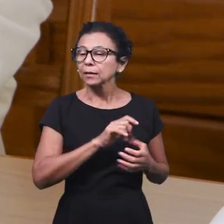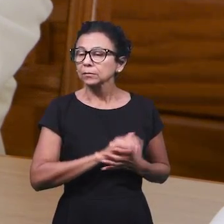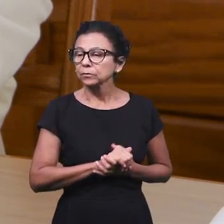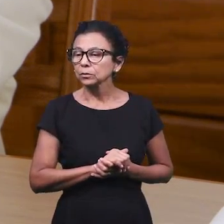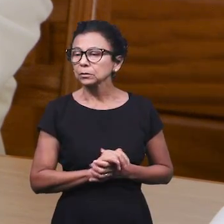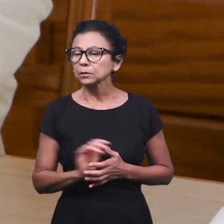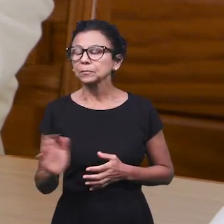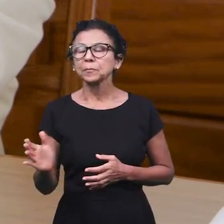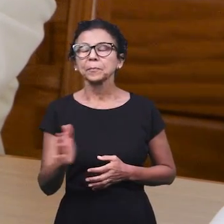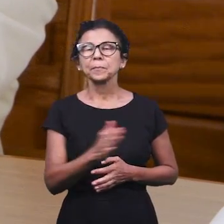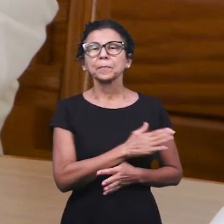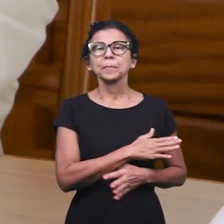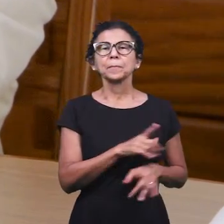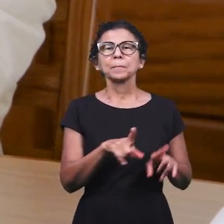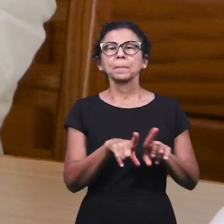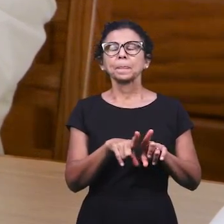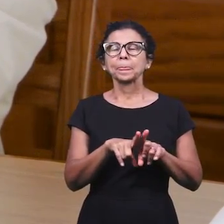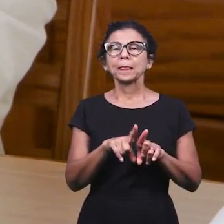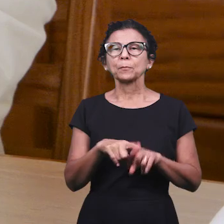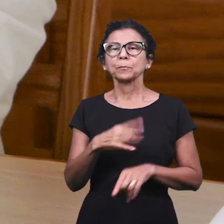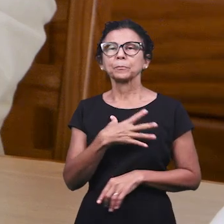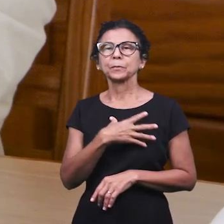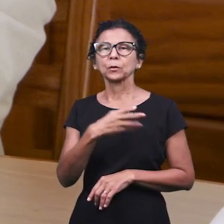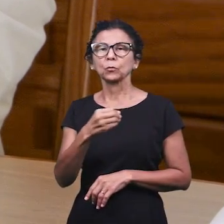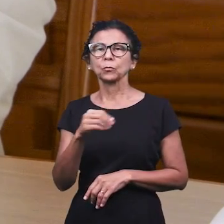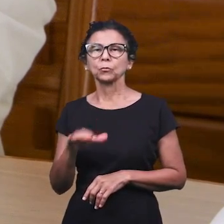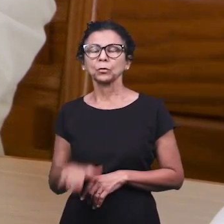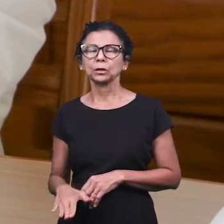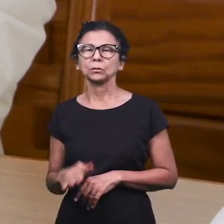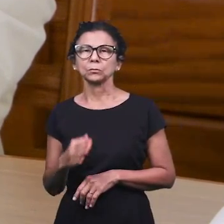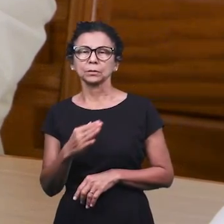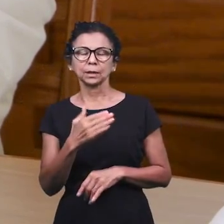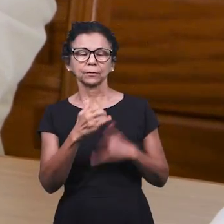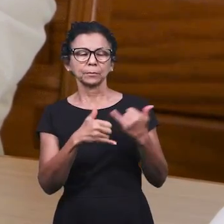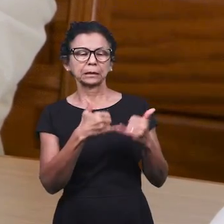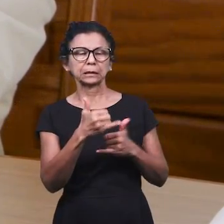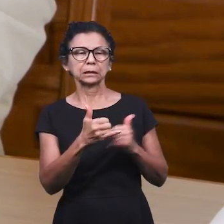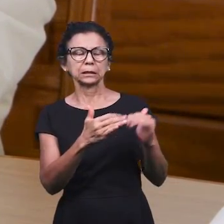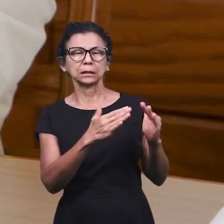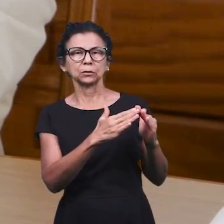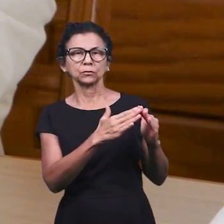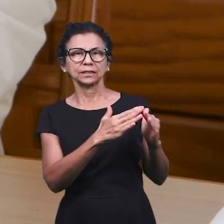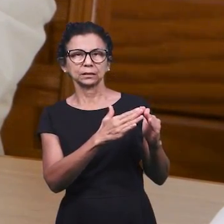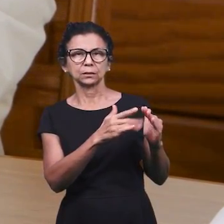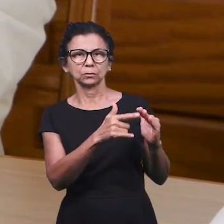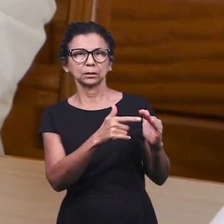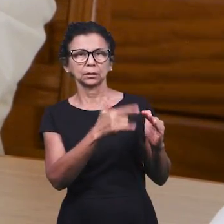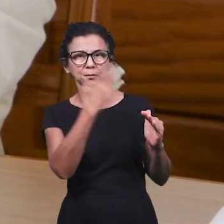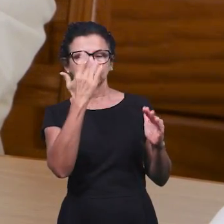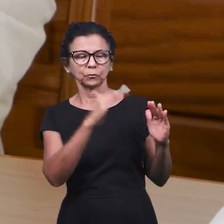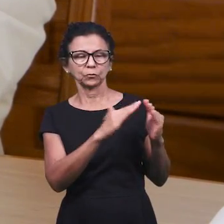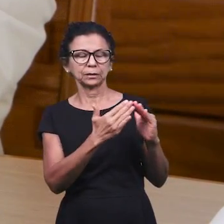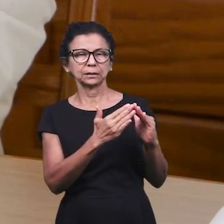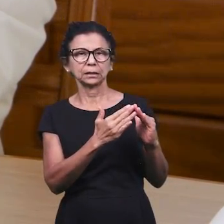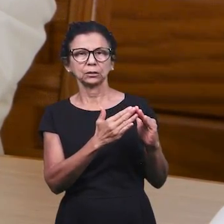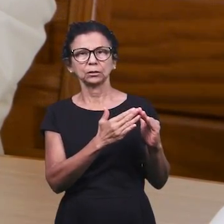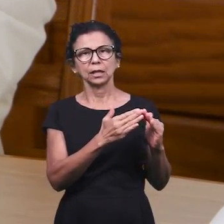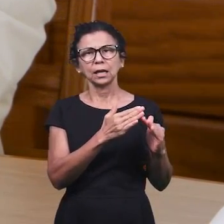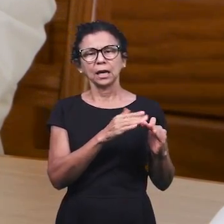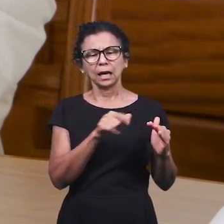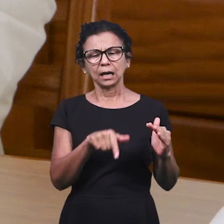o troco a mais. A mãe falou, vai lá e devolve esse troco lá. Não, mãe, mas me deu a mais, então foi lá e devolve. São os valores